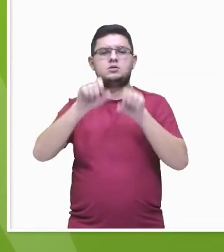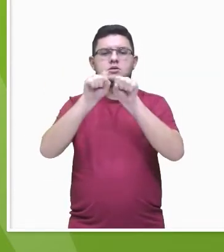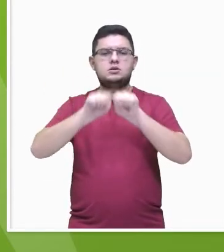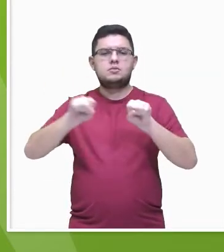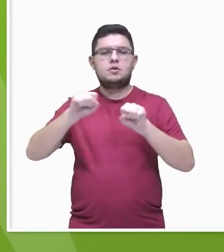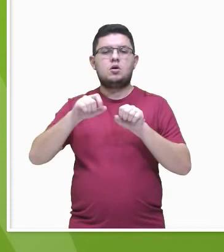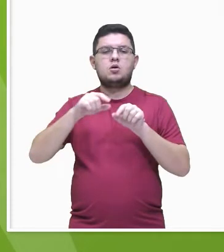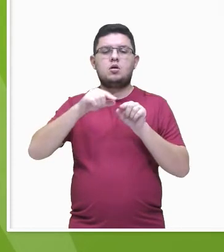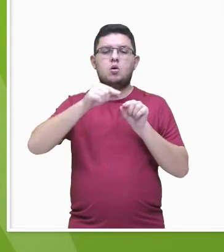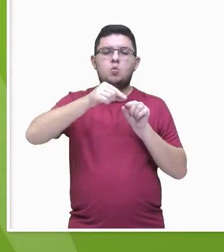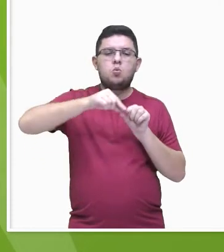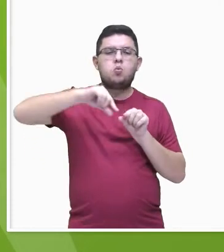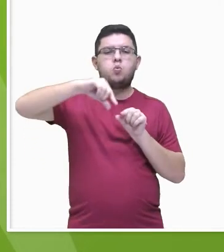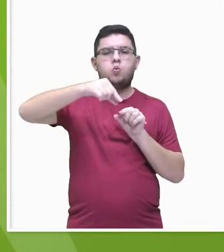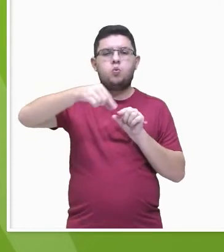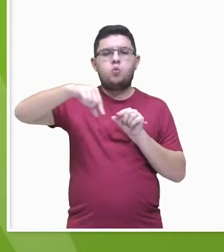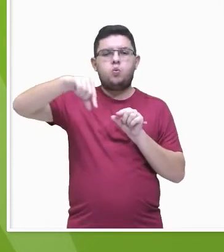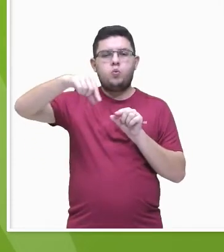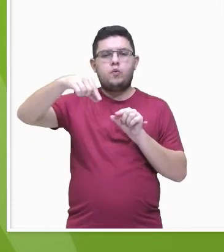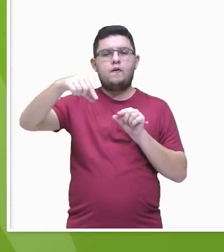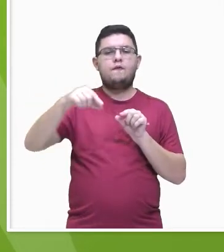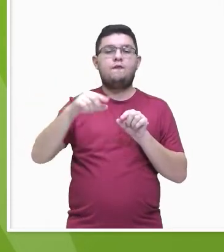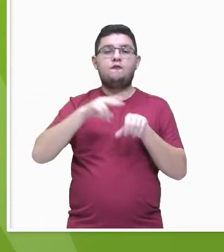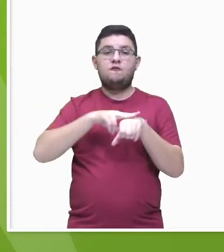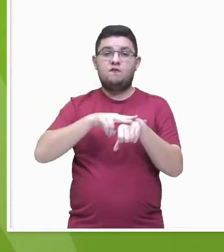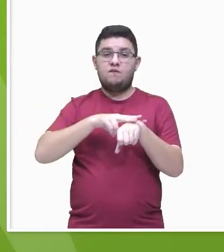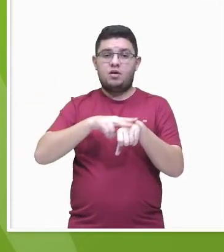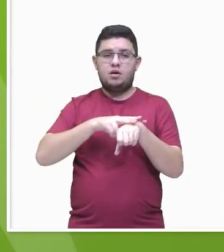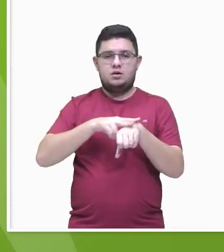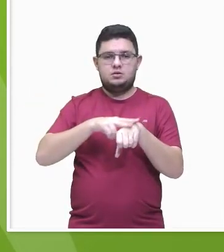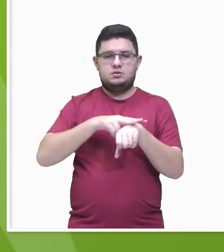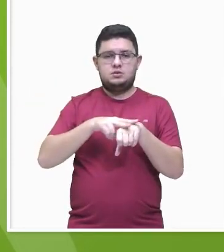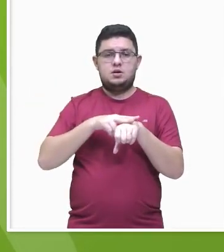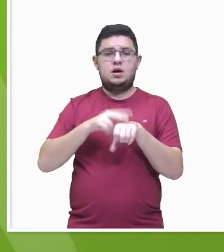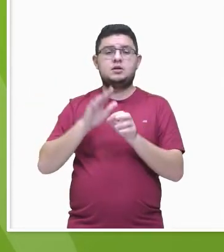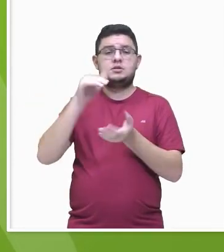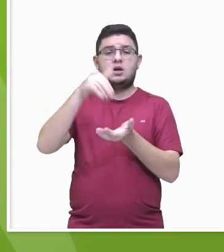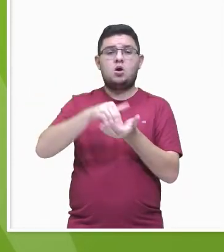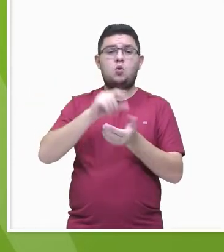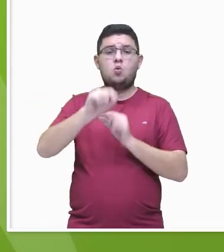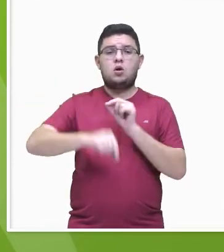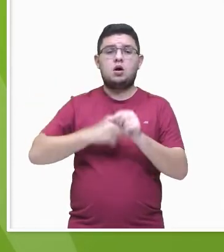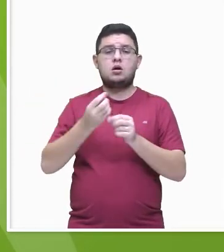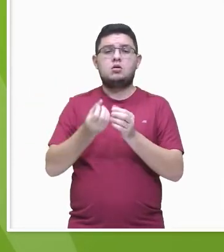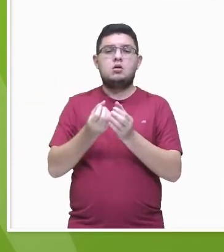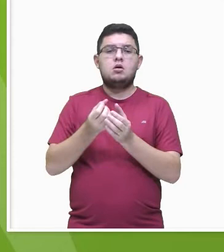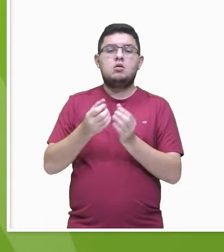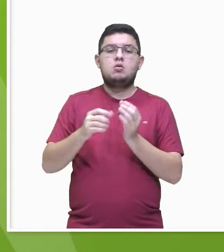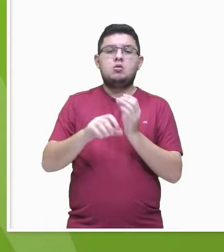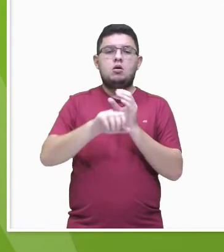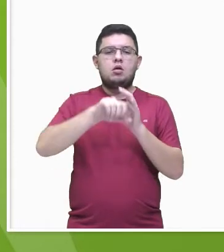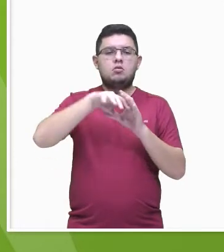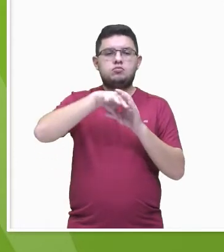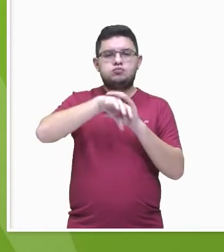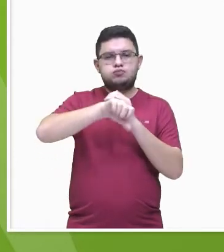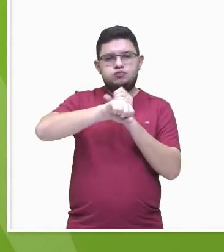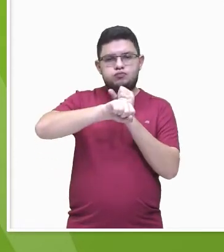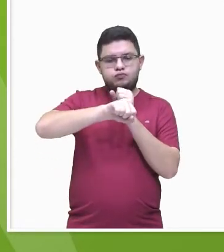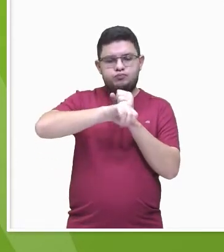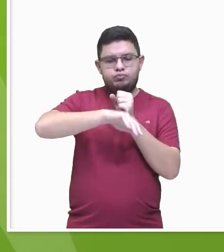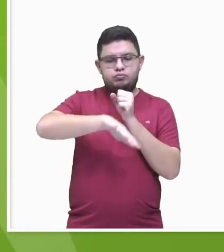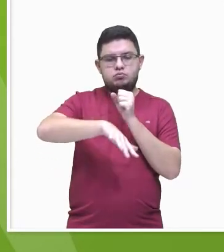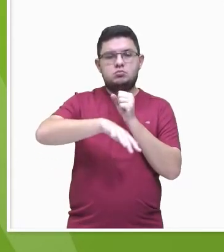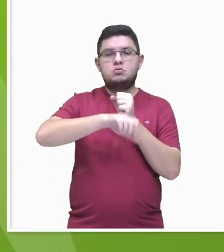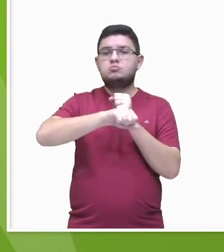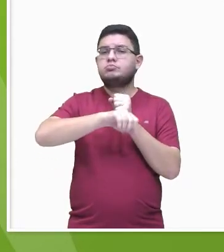verde, como a gente observa na imagem, né? Vai ser digerido até ser eliminado por uma outra cavidade que vai ficar na